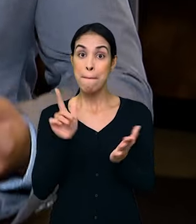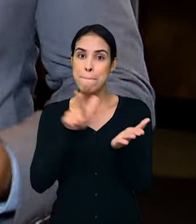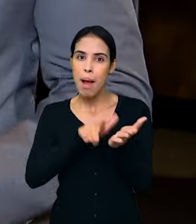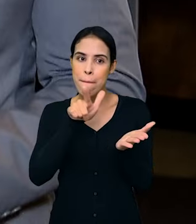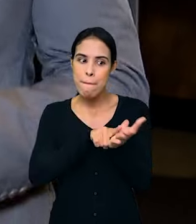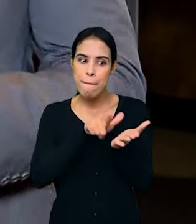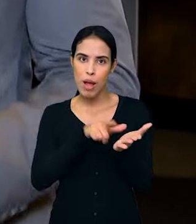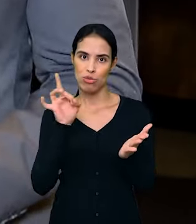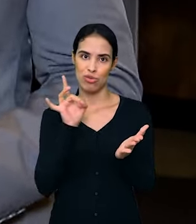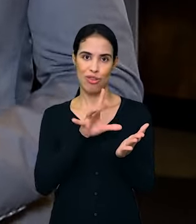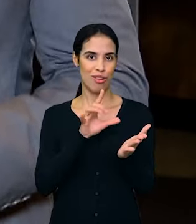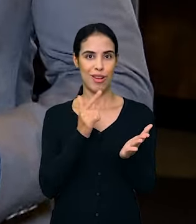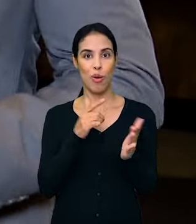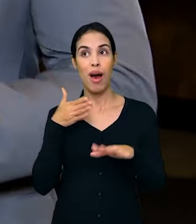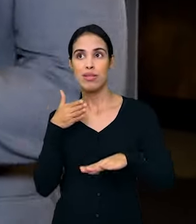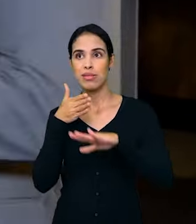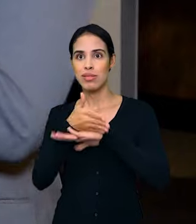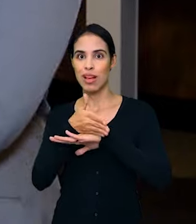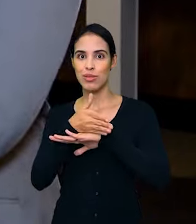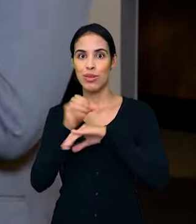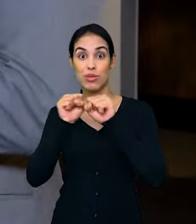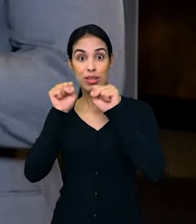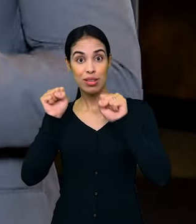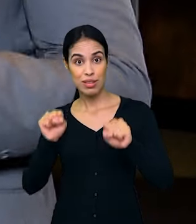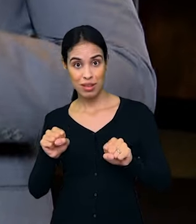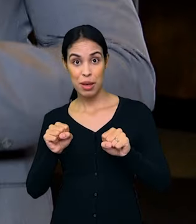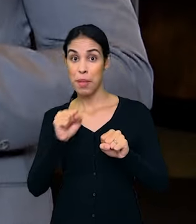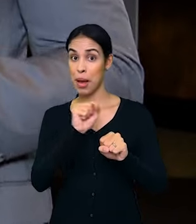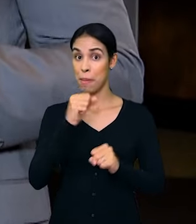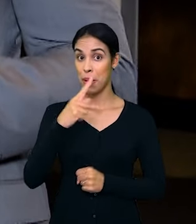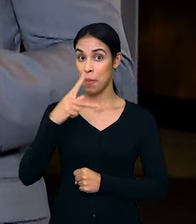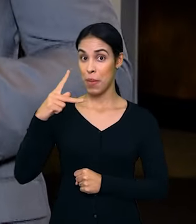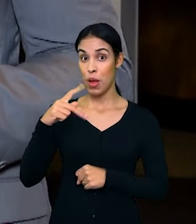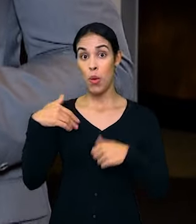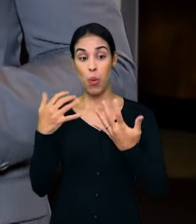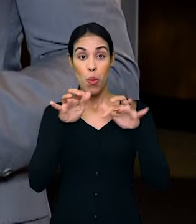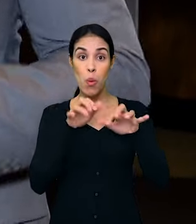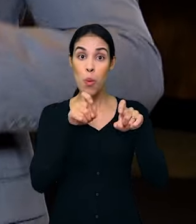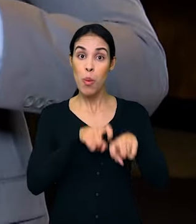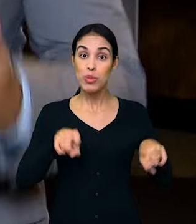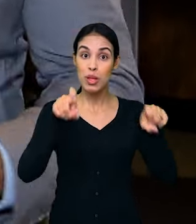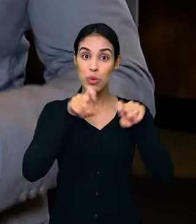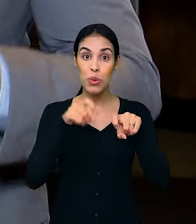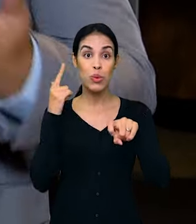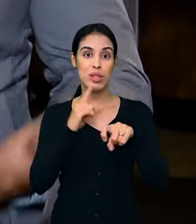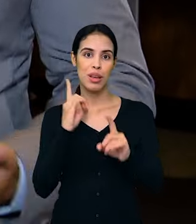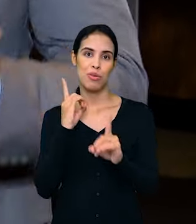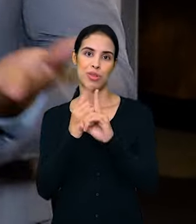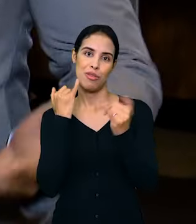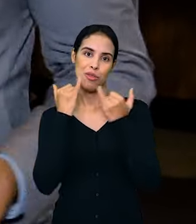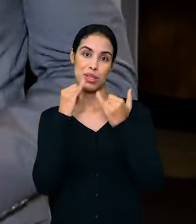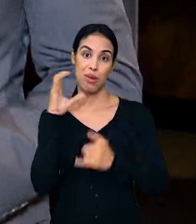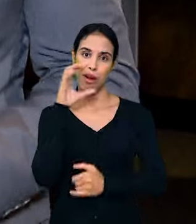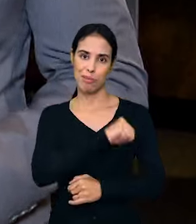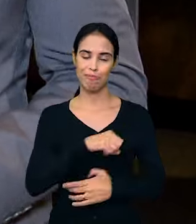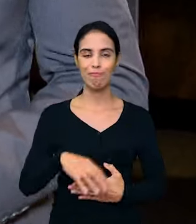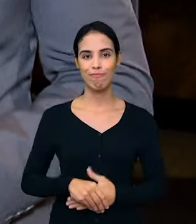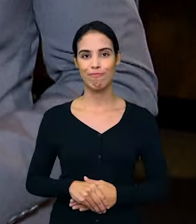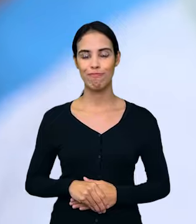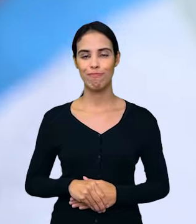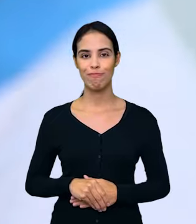substituiu a versão física, com acesso pelo computador ou pelo aplicativo. ficou mais rápido e prático usar o